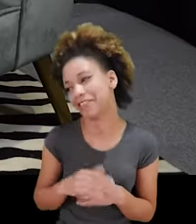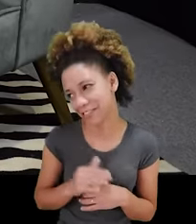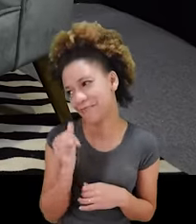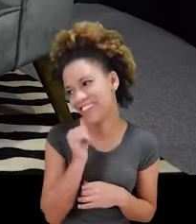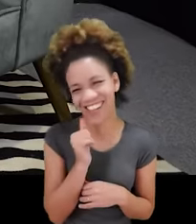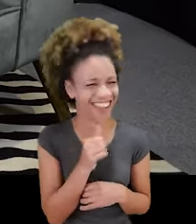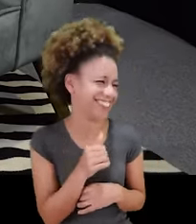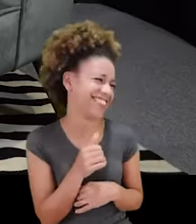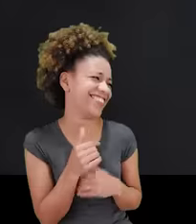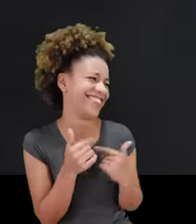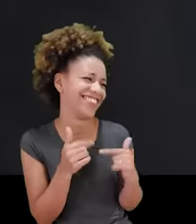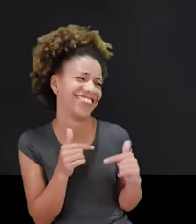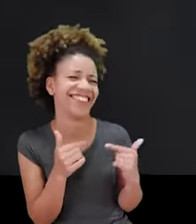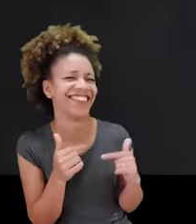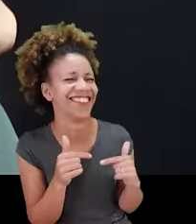brasileiras.